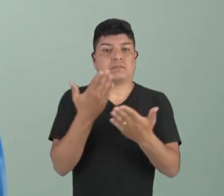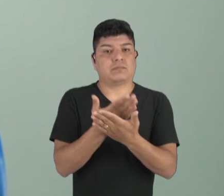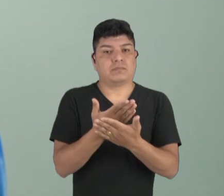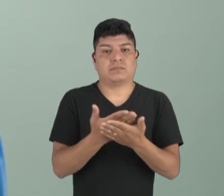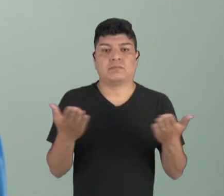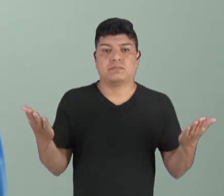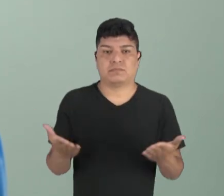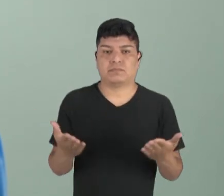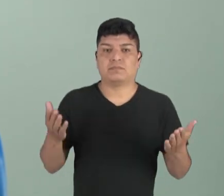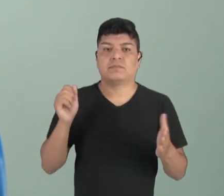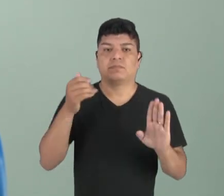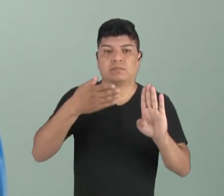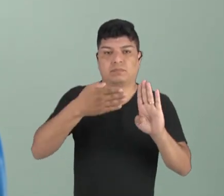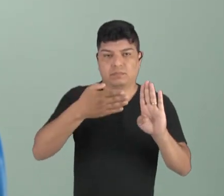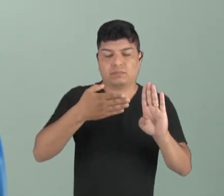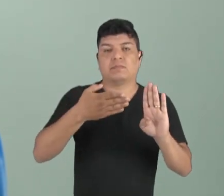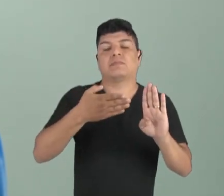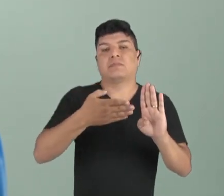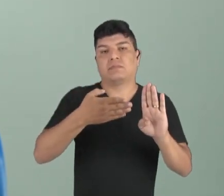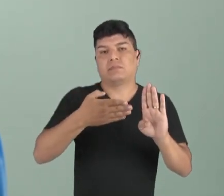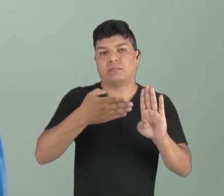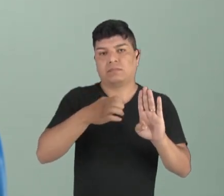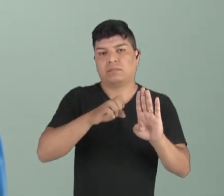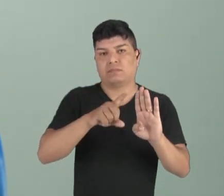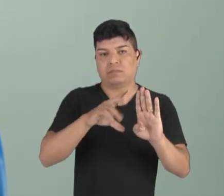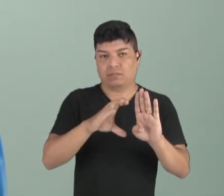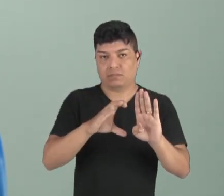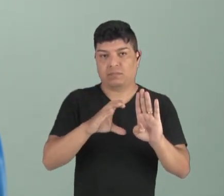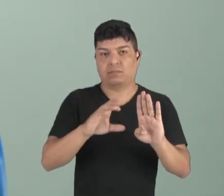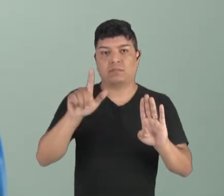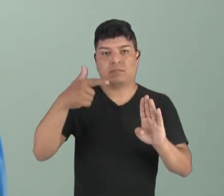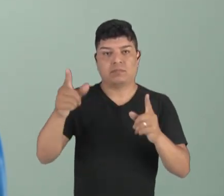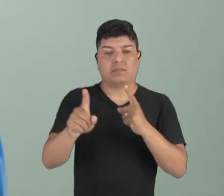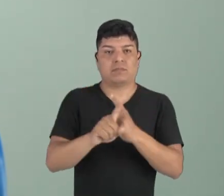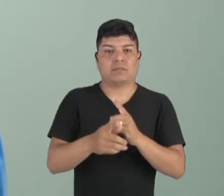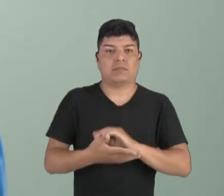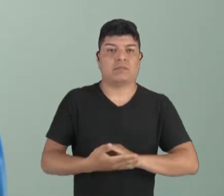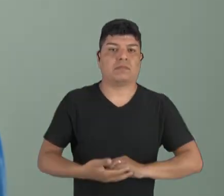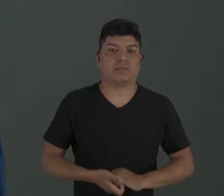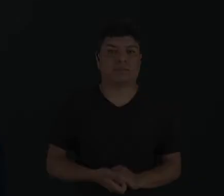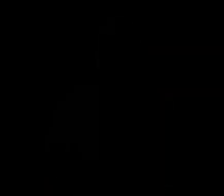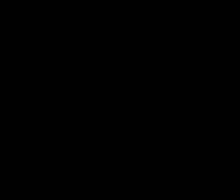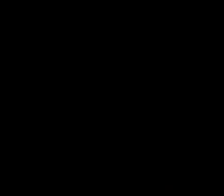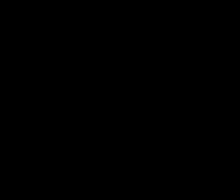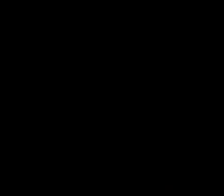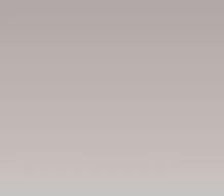aula de hoje. Vocês podem acessá-la mais vezes lá na plataforma Eduque. Até a próxima aula!